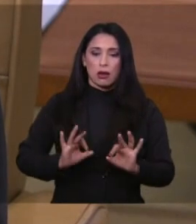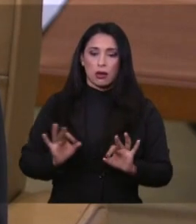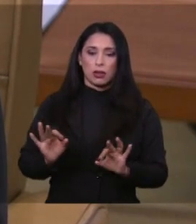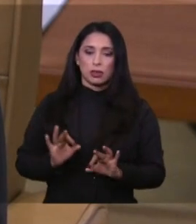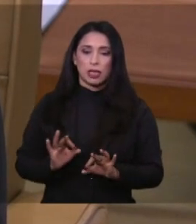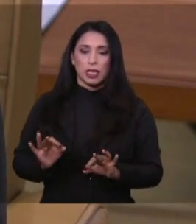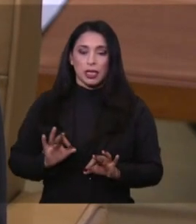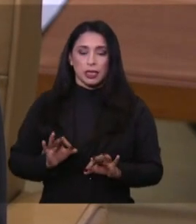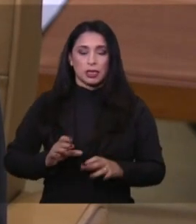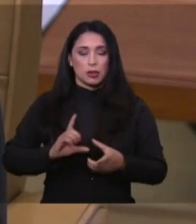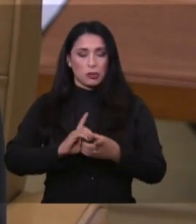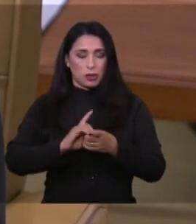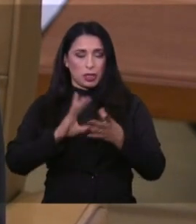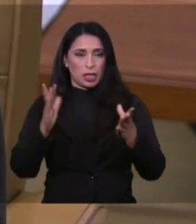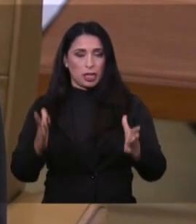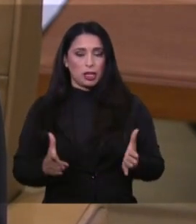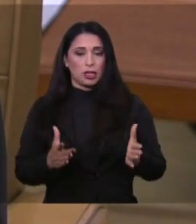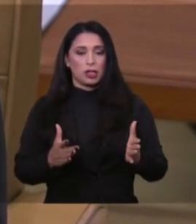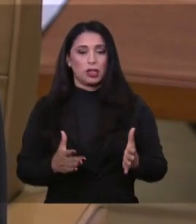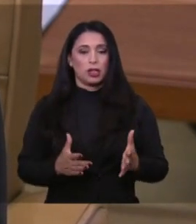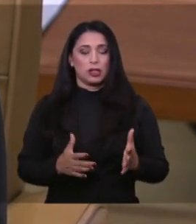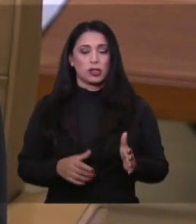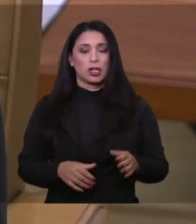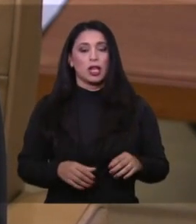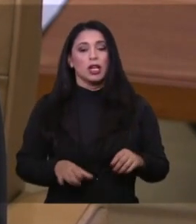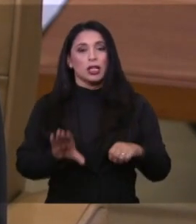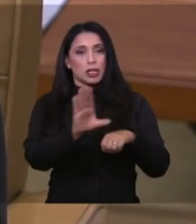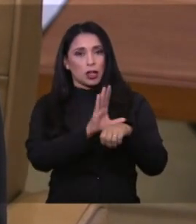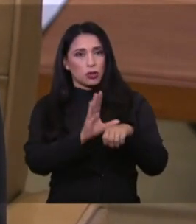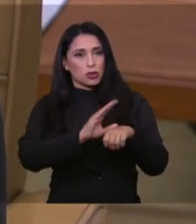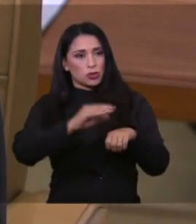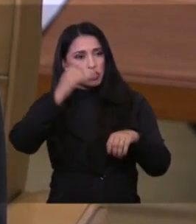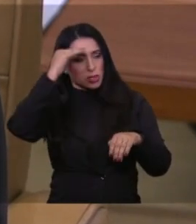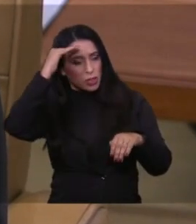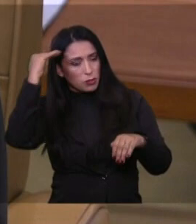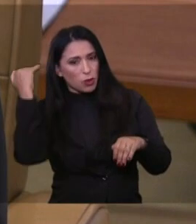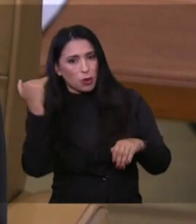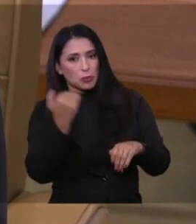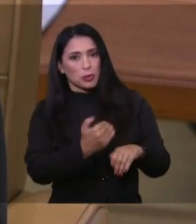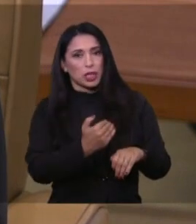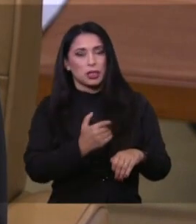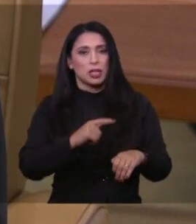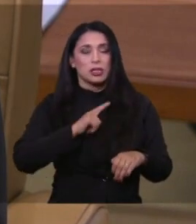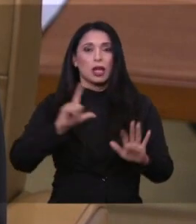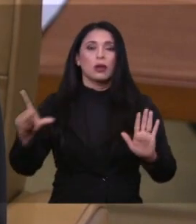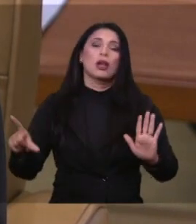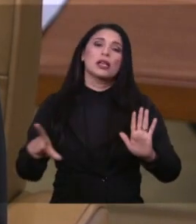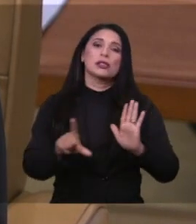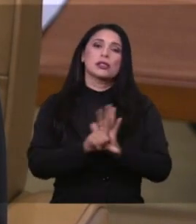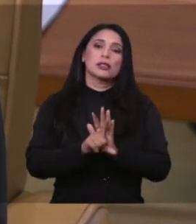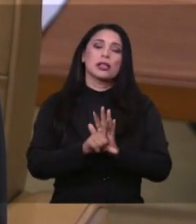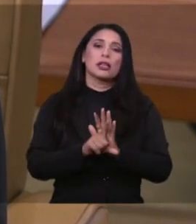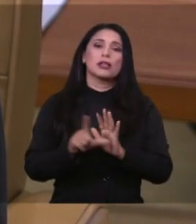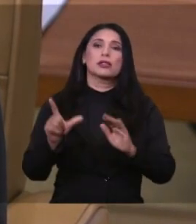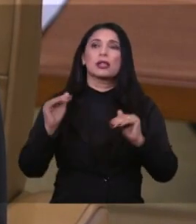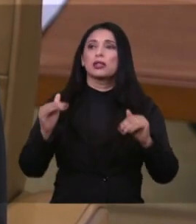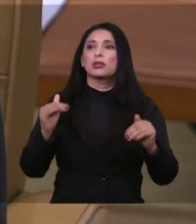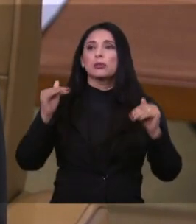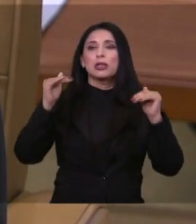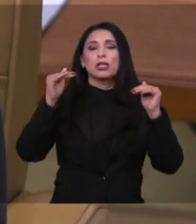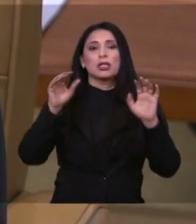prestando incondicional reverência ao primado da Constituição, ao império das leis e à